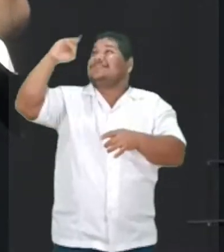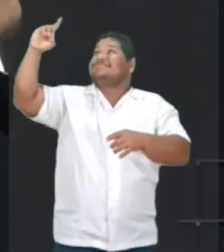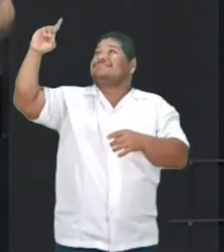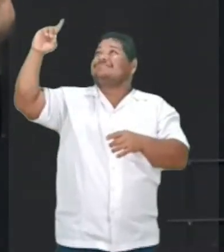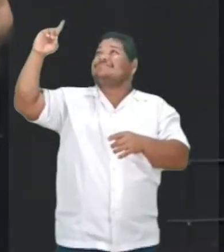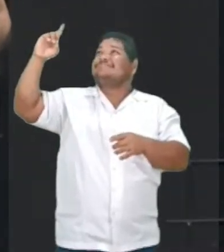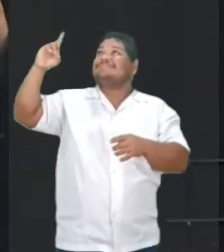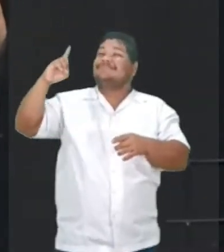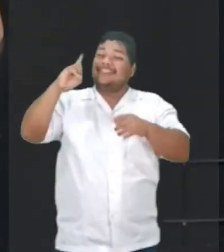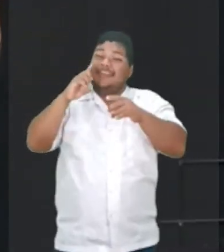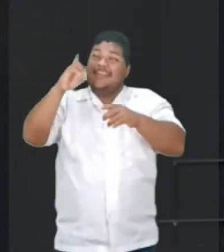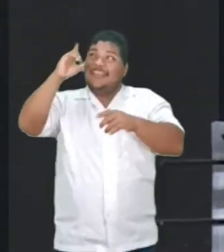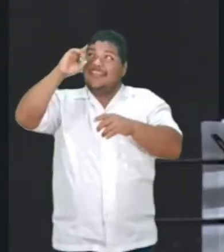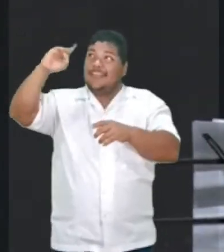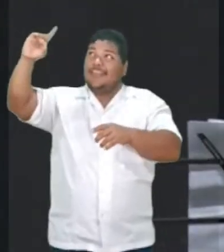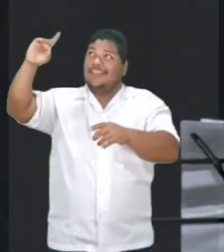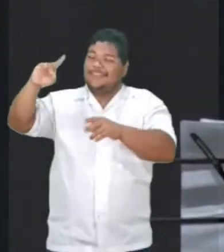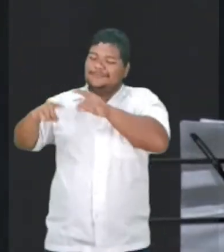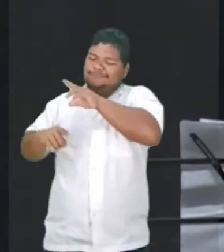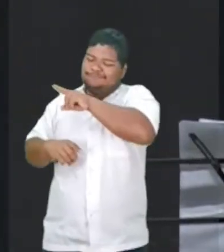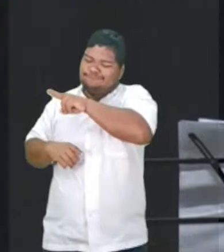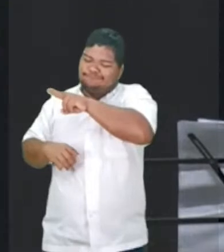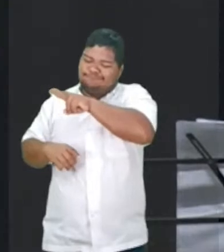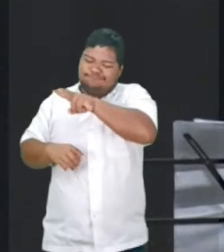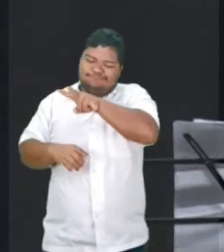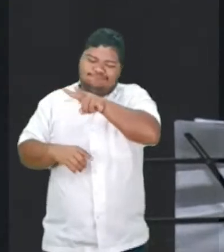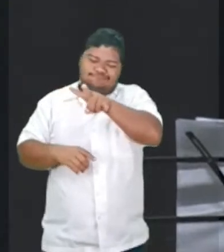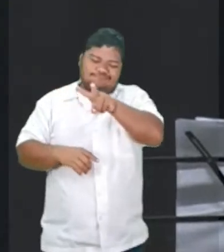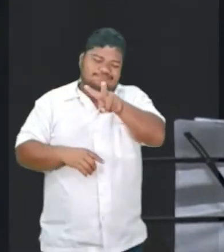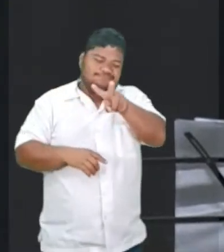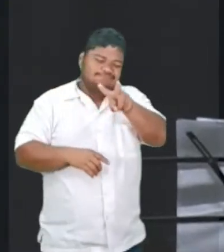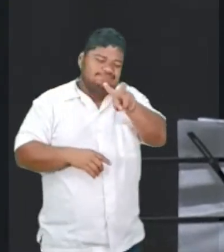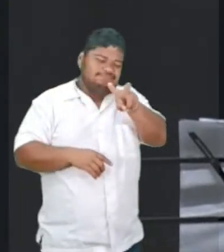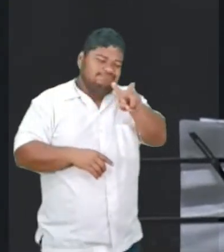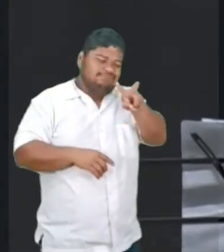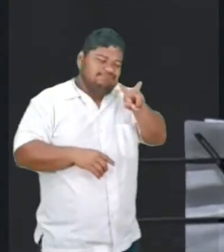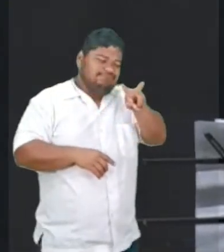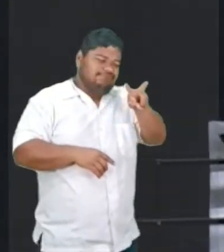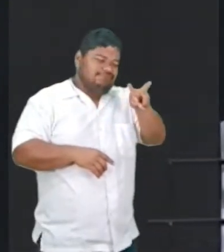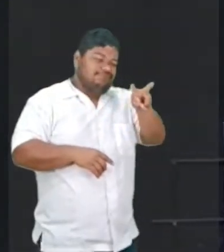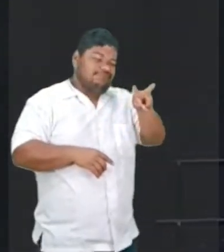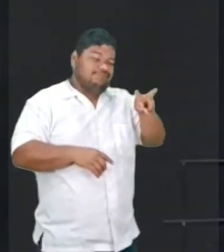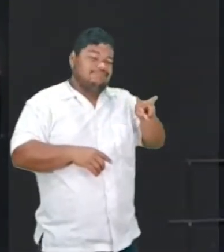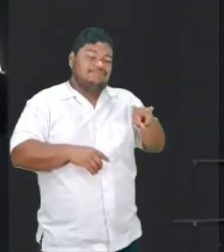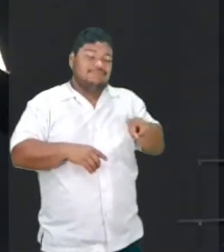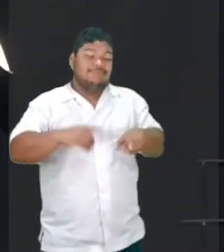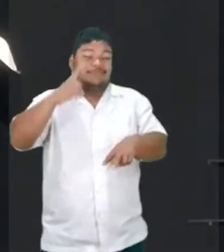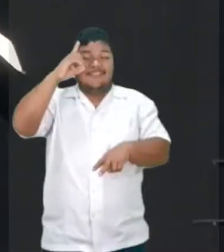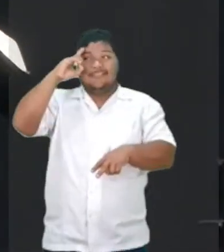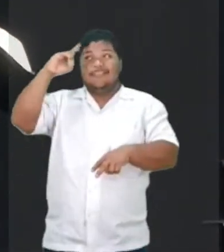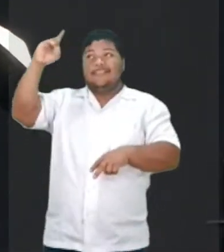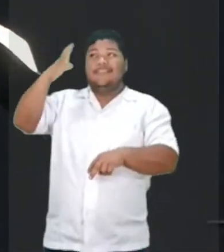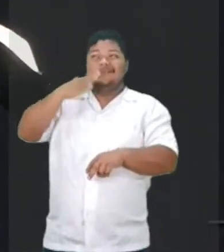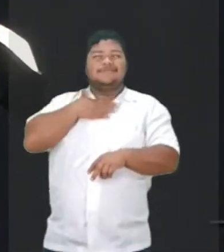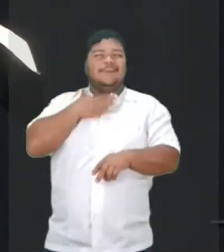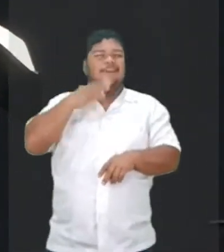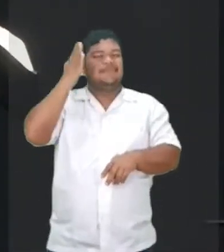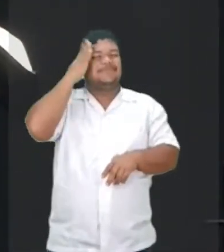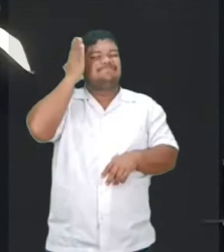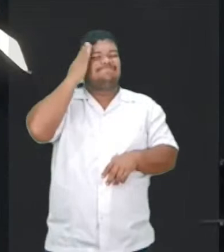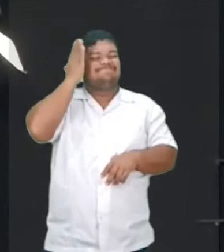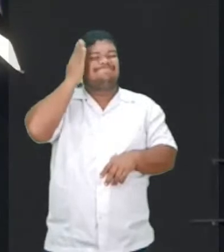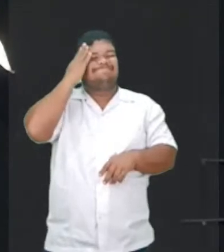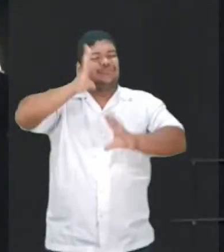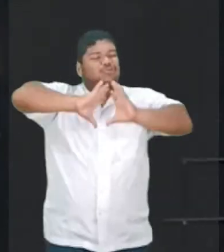as coisas. Deus sabe todas as dificuldades que eu e você, que nós enfrentamos.